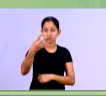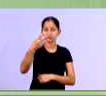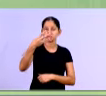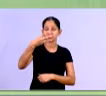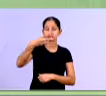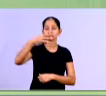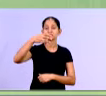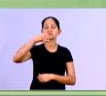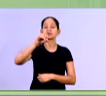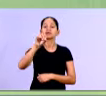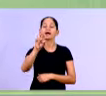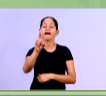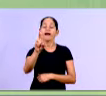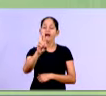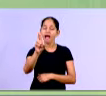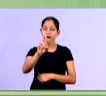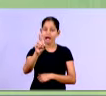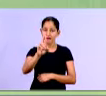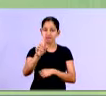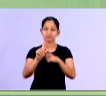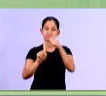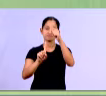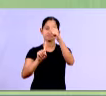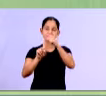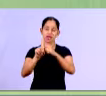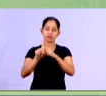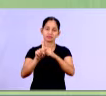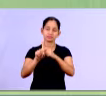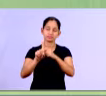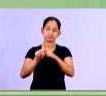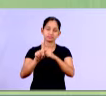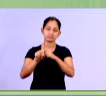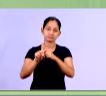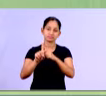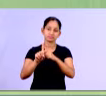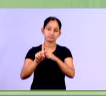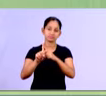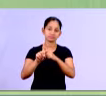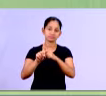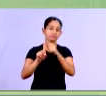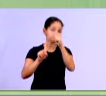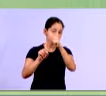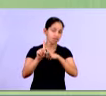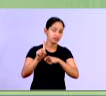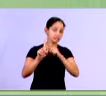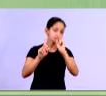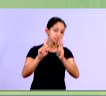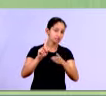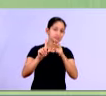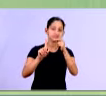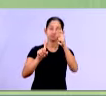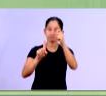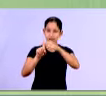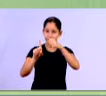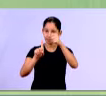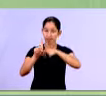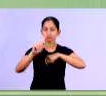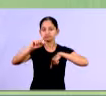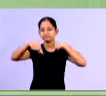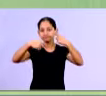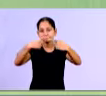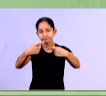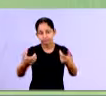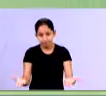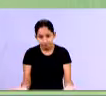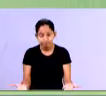1.430 por mês. Por mês, ok? Isso é o que ele vai pagar de